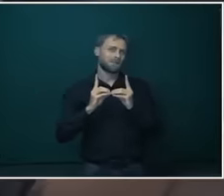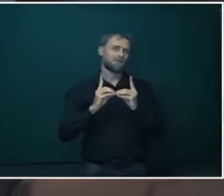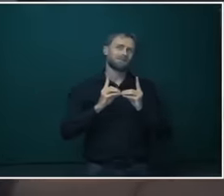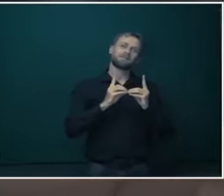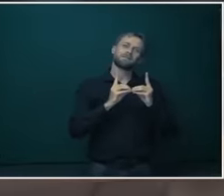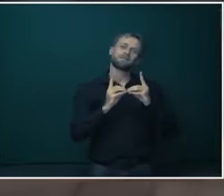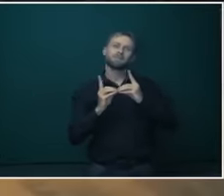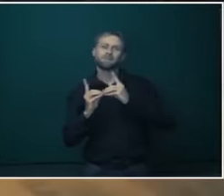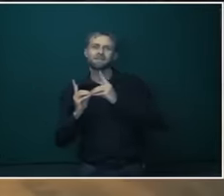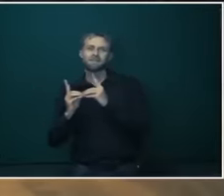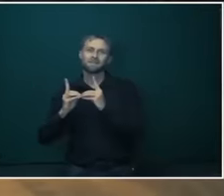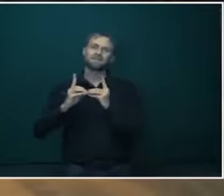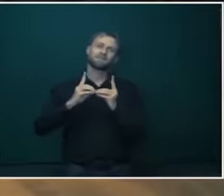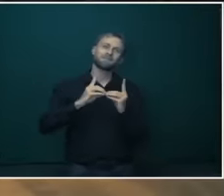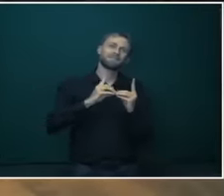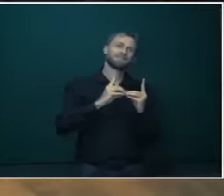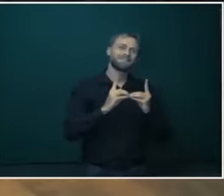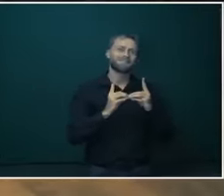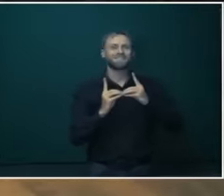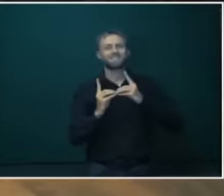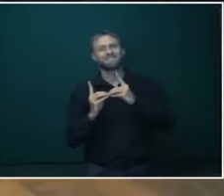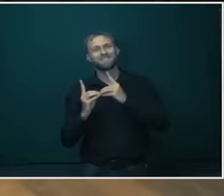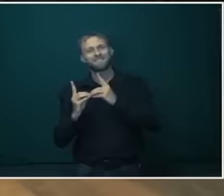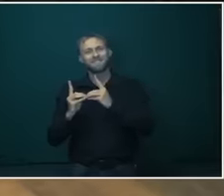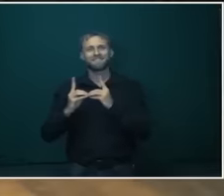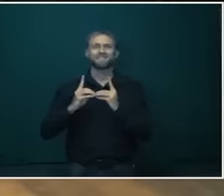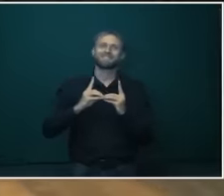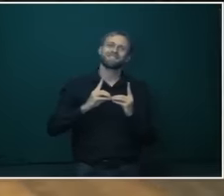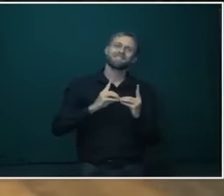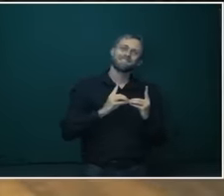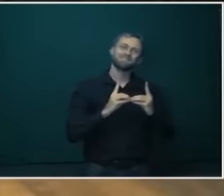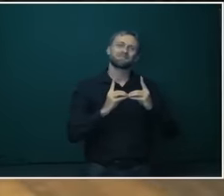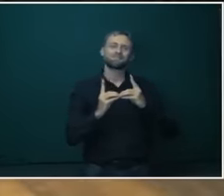voltar. Essa marcou demais, hein?